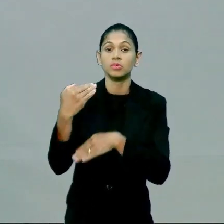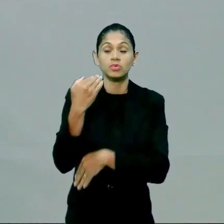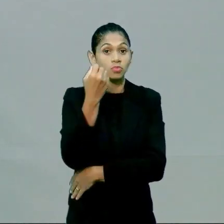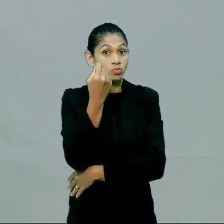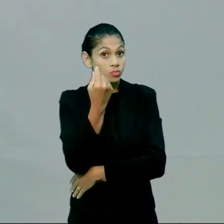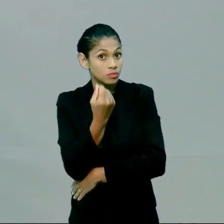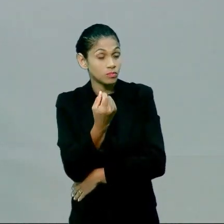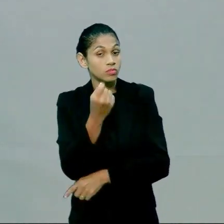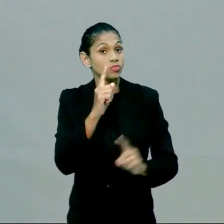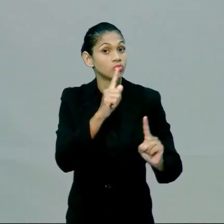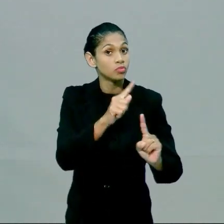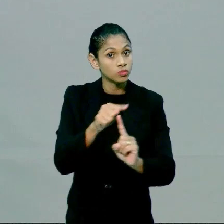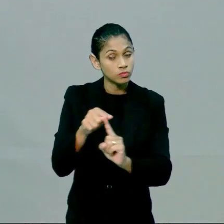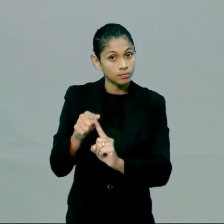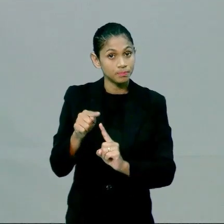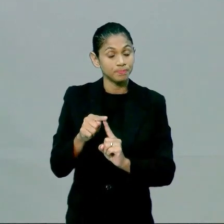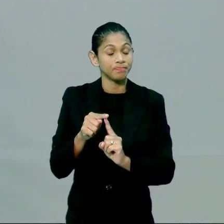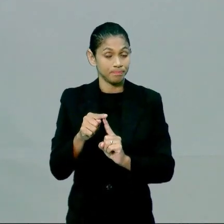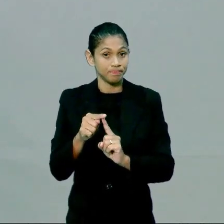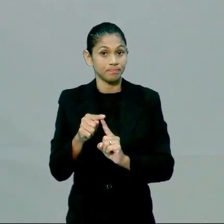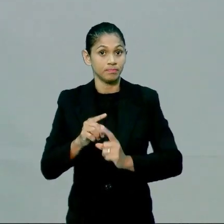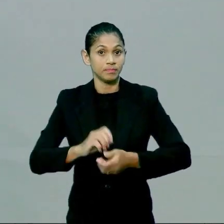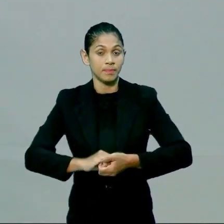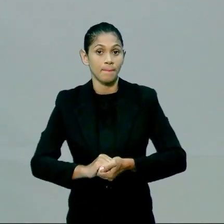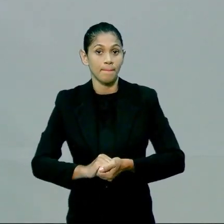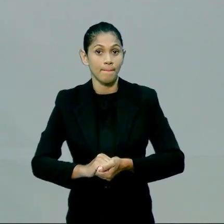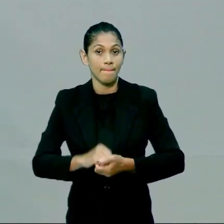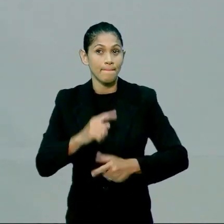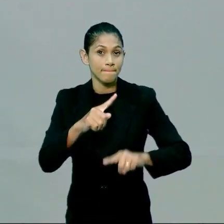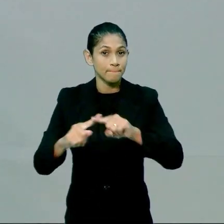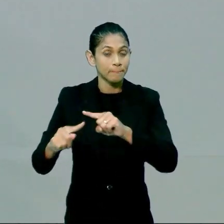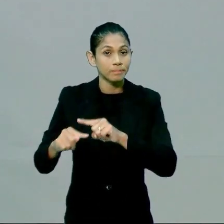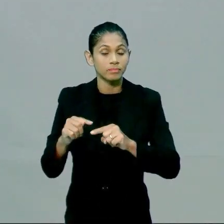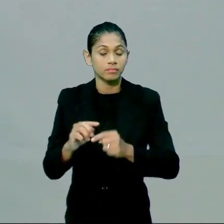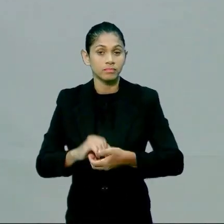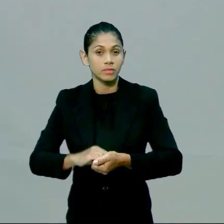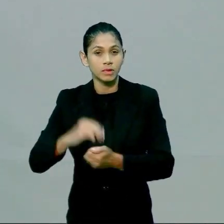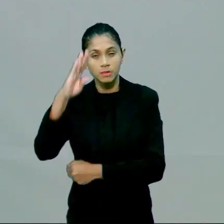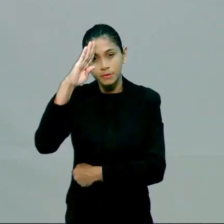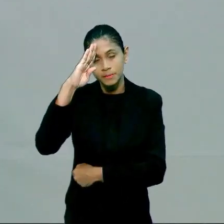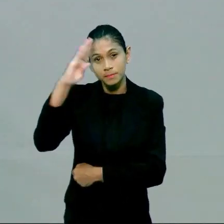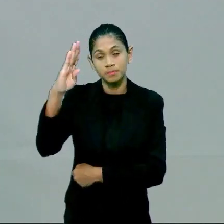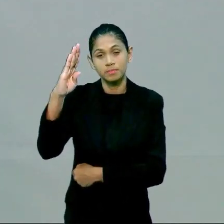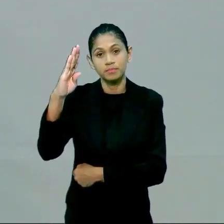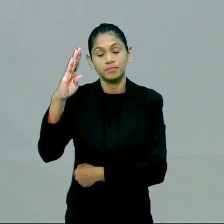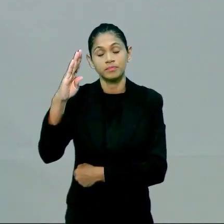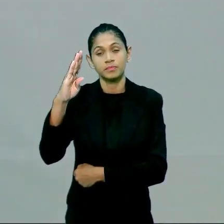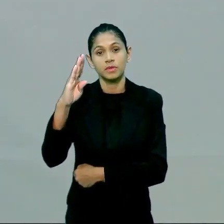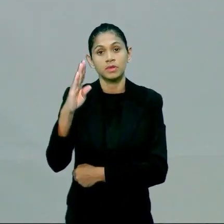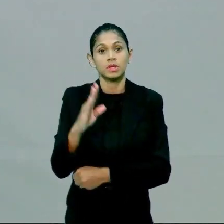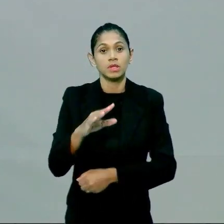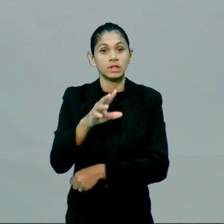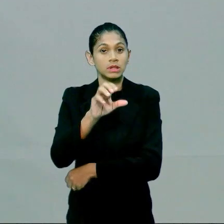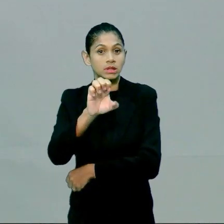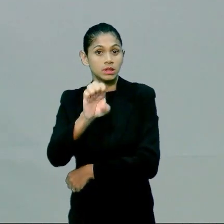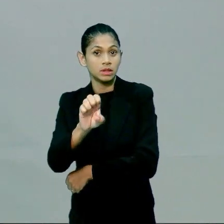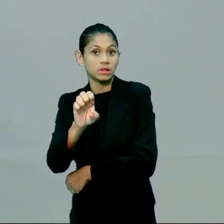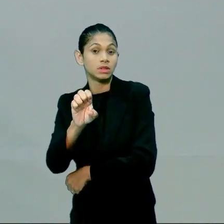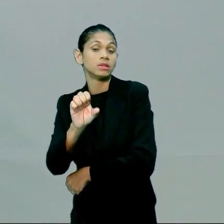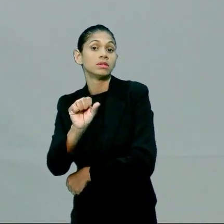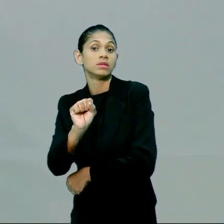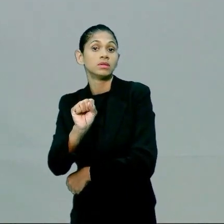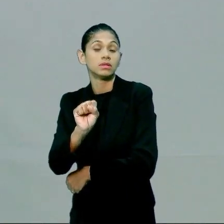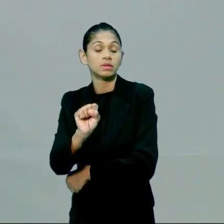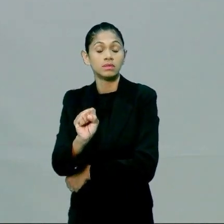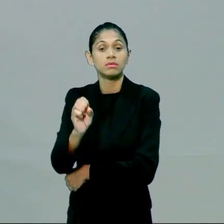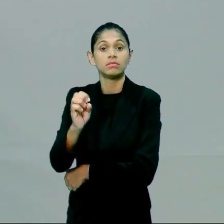tipo de item. No caso, ela vai ter um item principal, seja ele extraído, seja ele